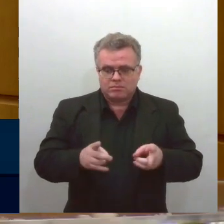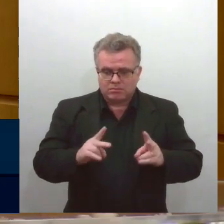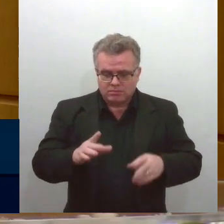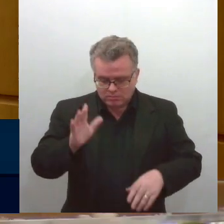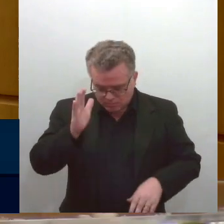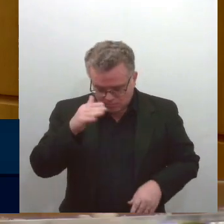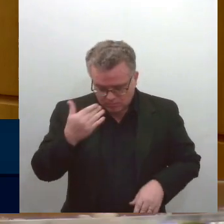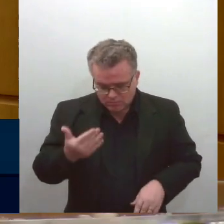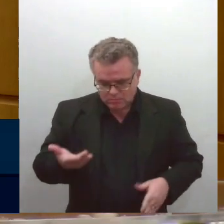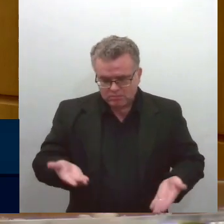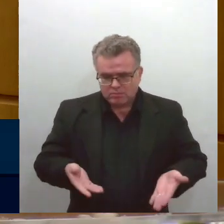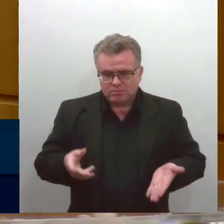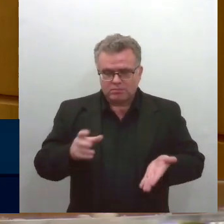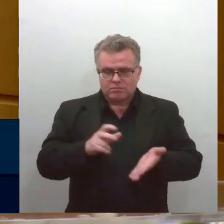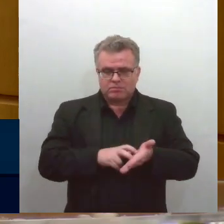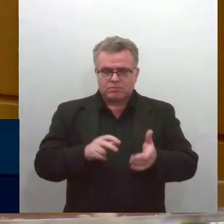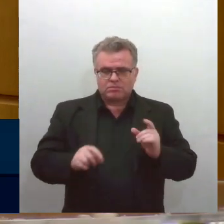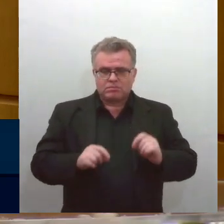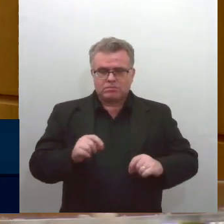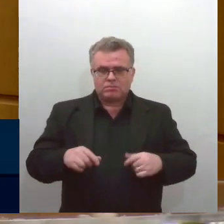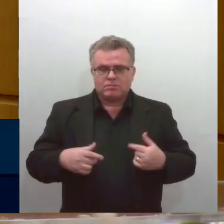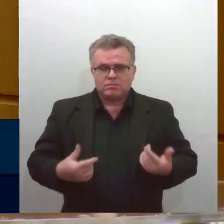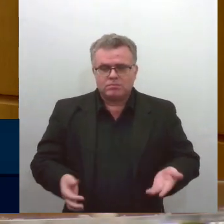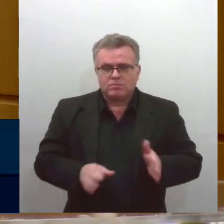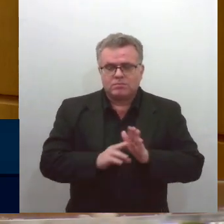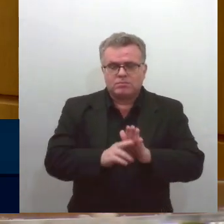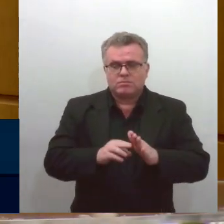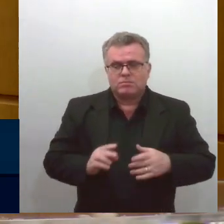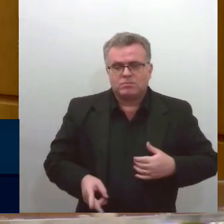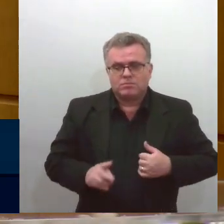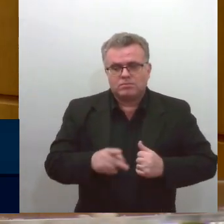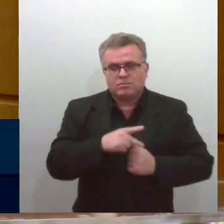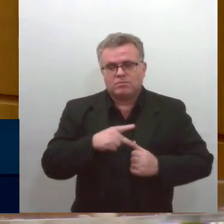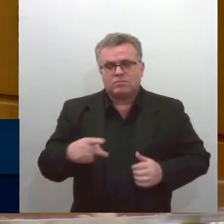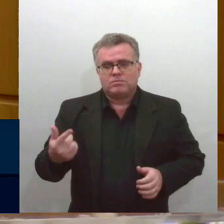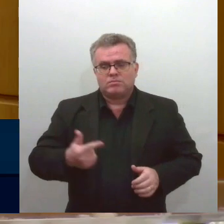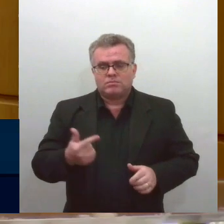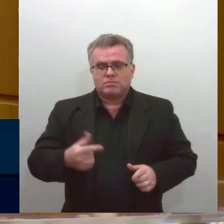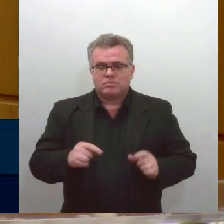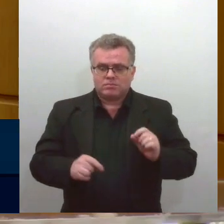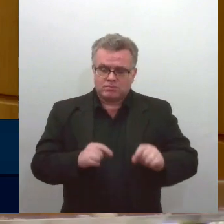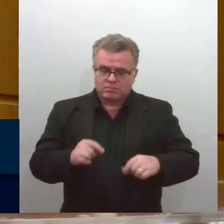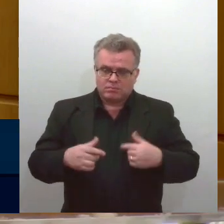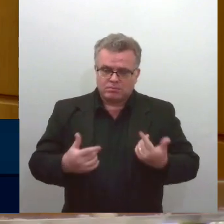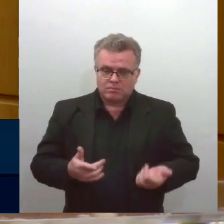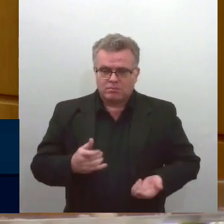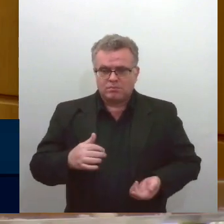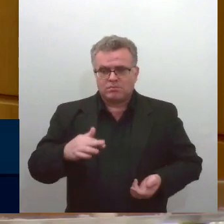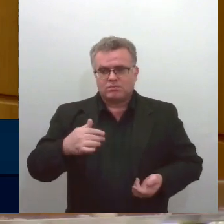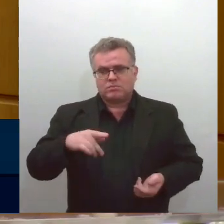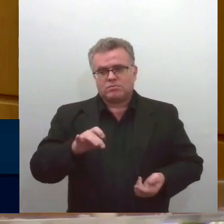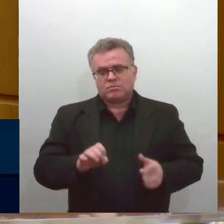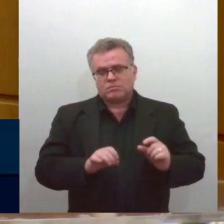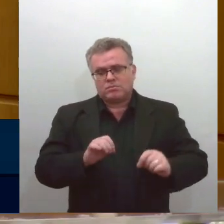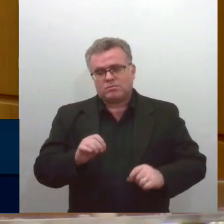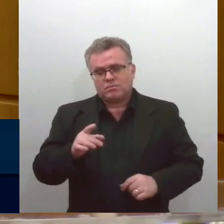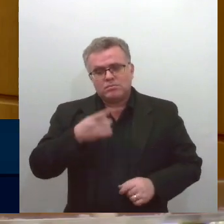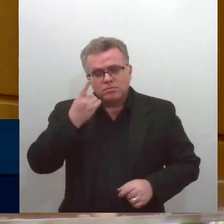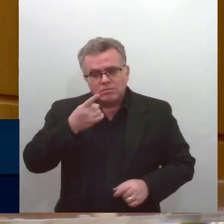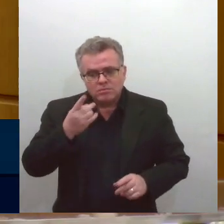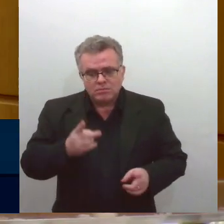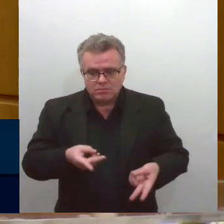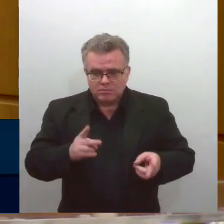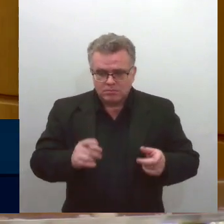nome do vice-presidente dessa casa, Garibaldo Mendonça, dos deputados Cacá Santos, das deputadas